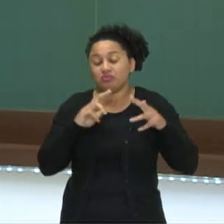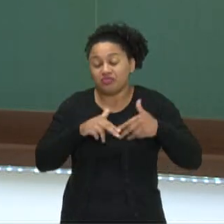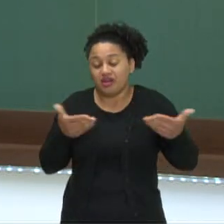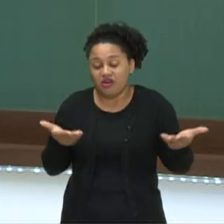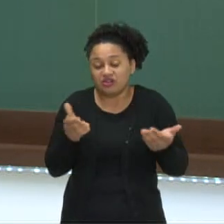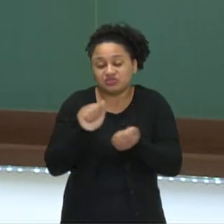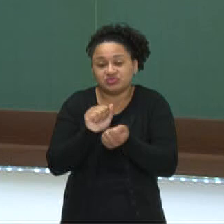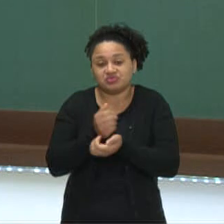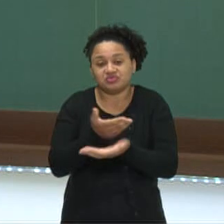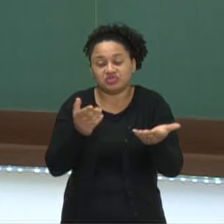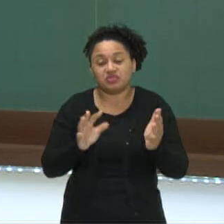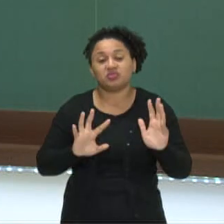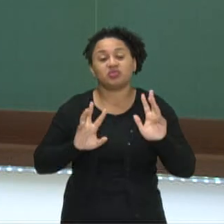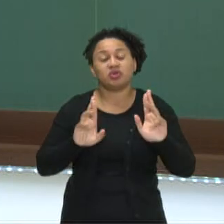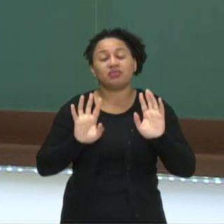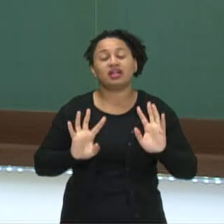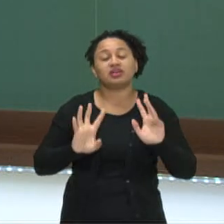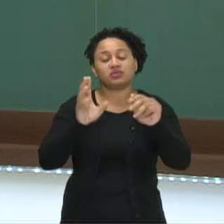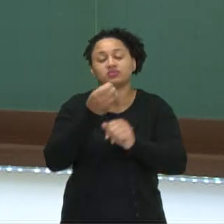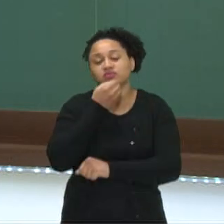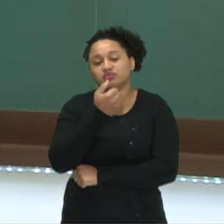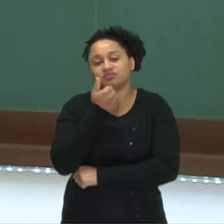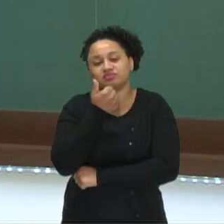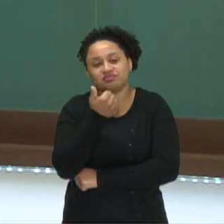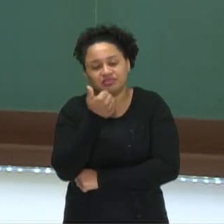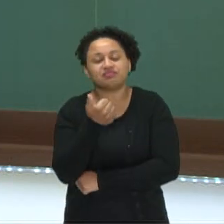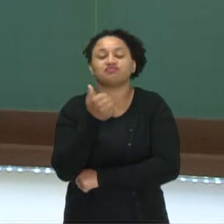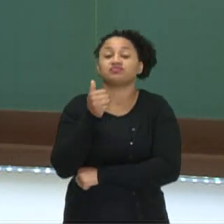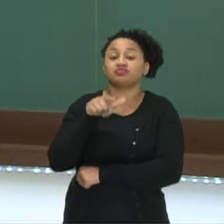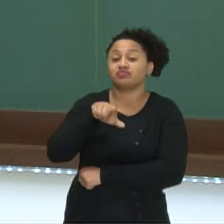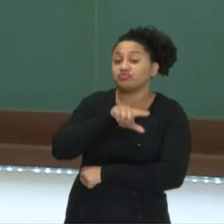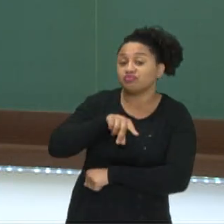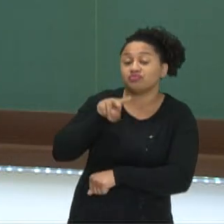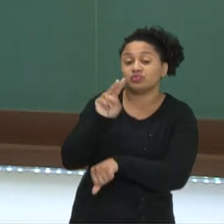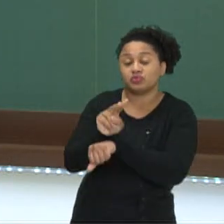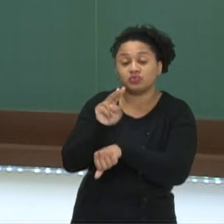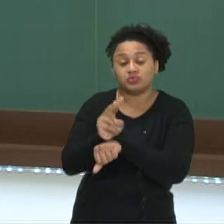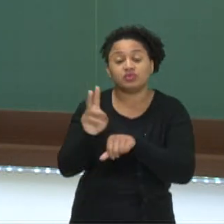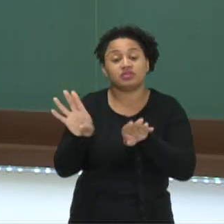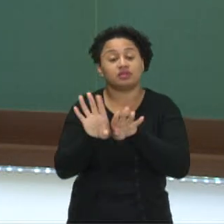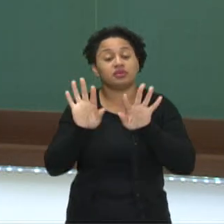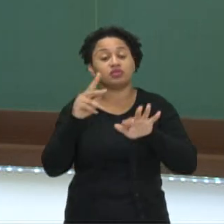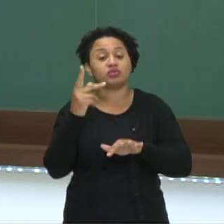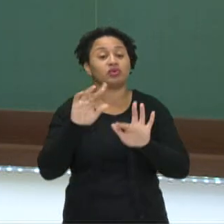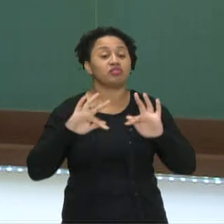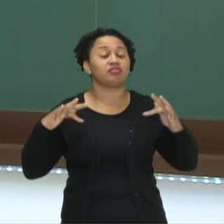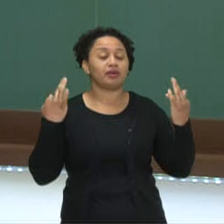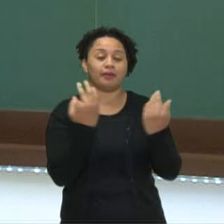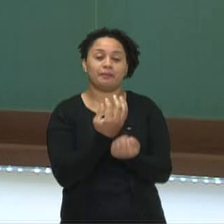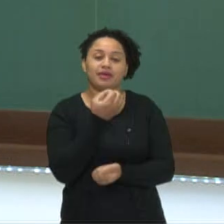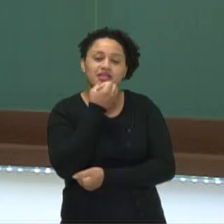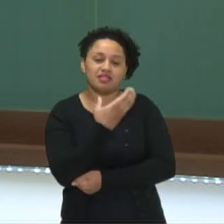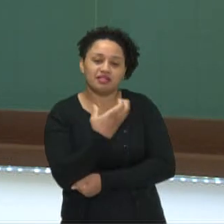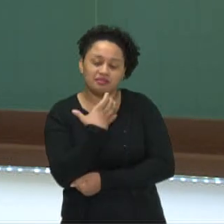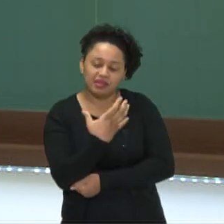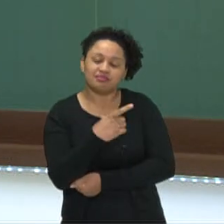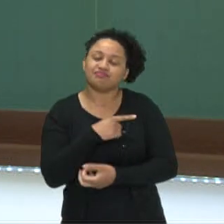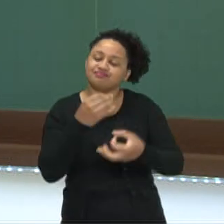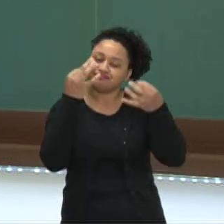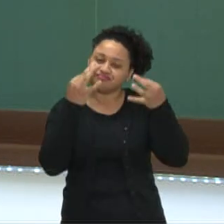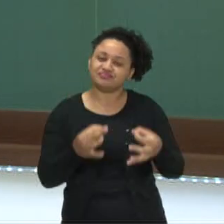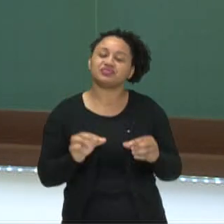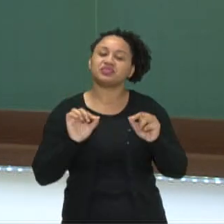que esteja tudo bem com você. Eu espero que você esteja se cuidando, que a sua família também esteja bem e eu tenho certeza que